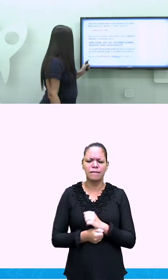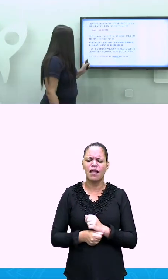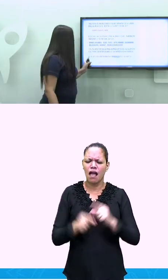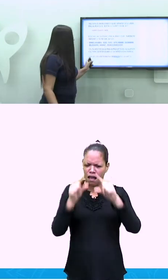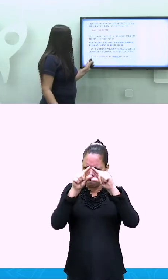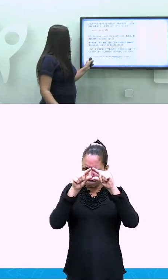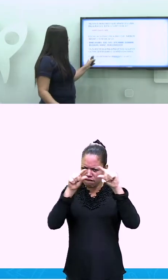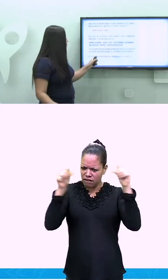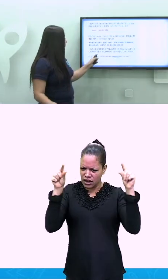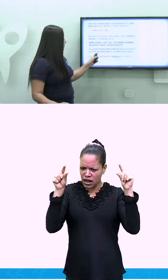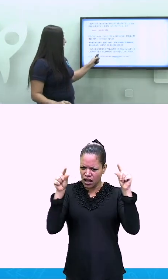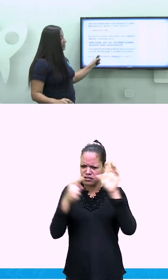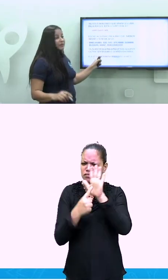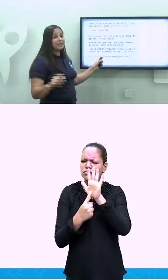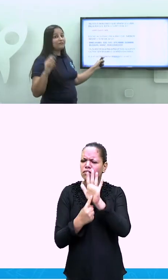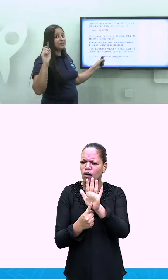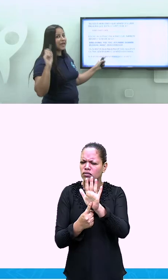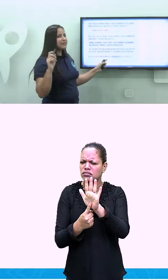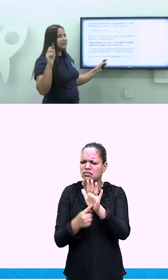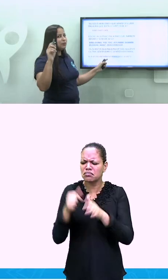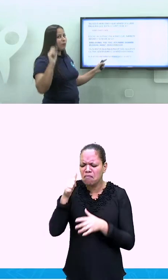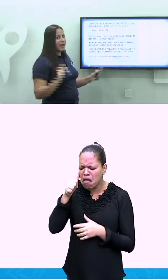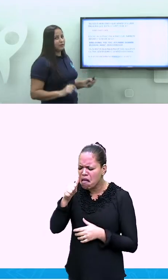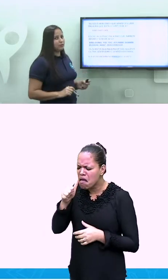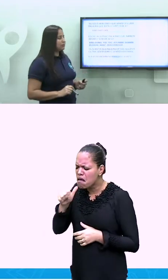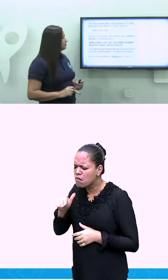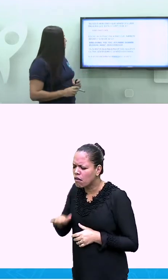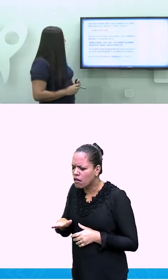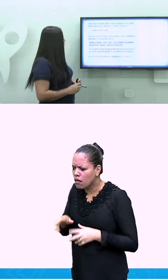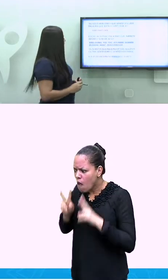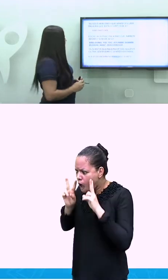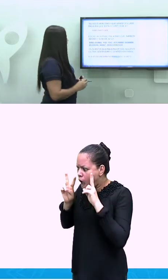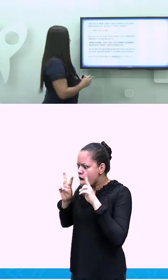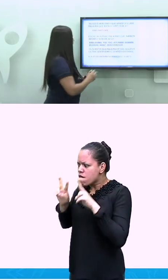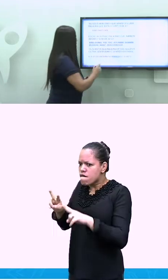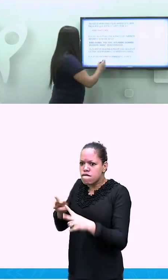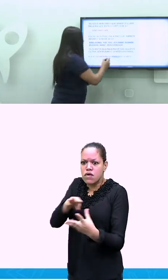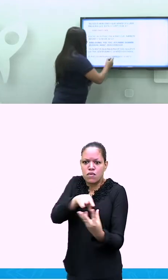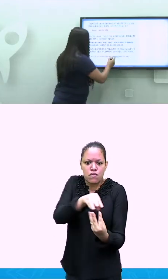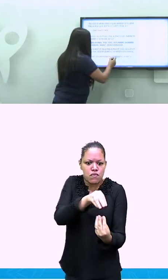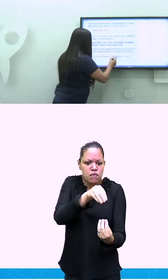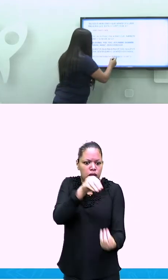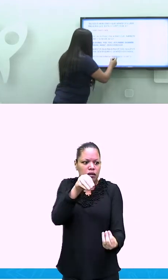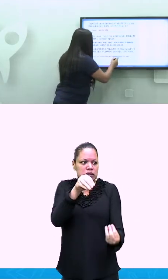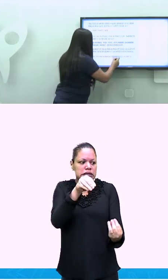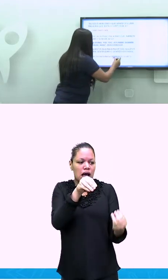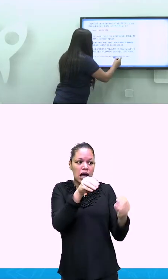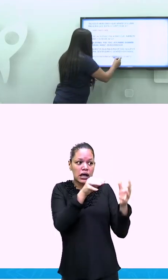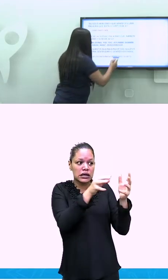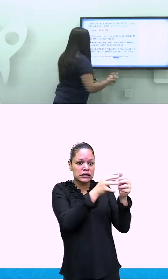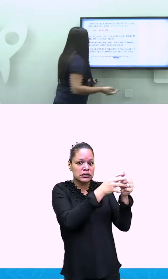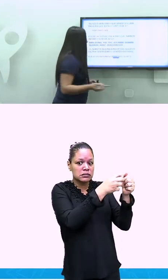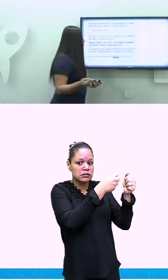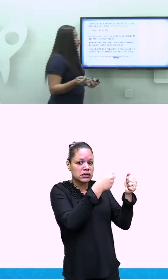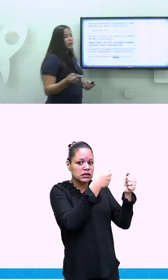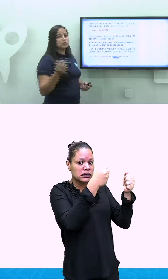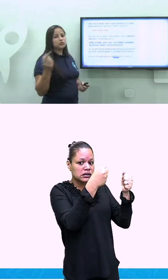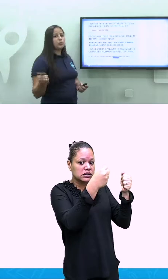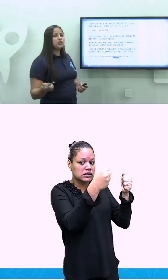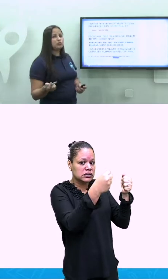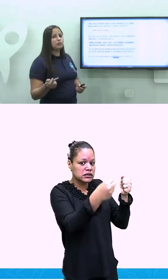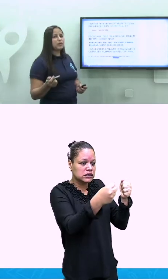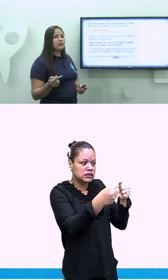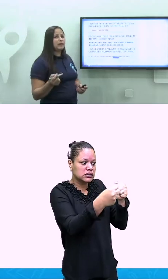ó. Ela vê um fantasma na vidraça do quarto. Essa palavra aqui, vidraça, né? O que a gente